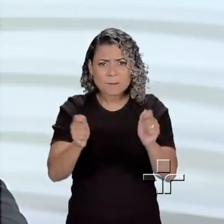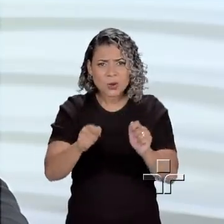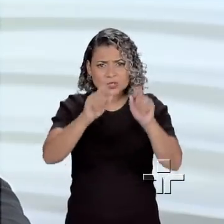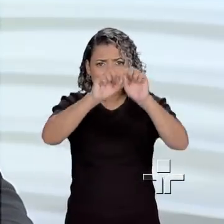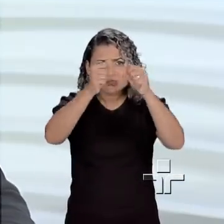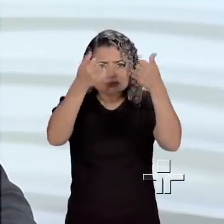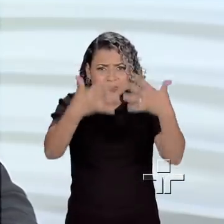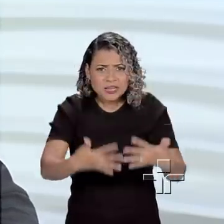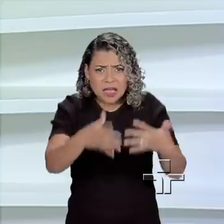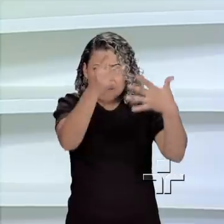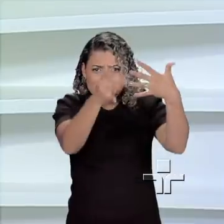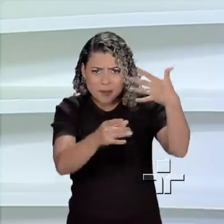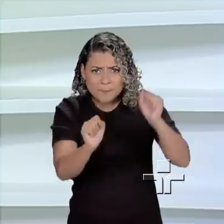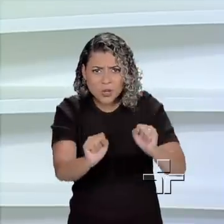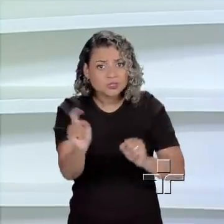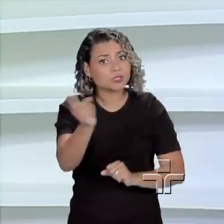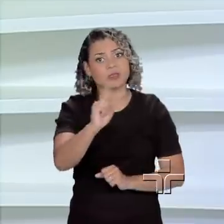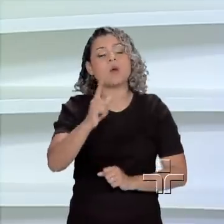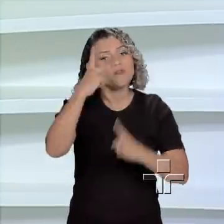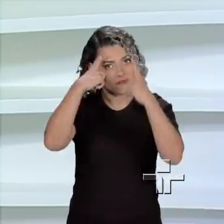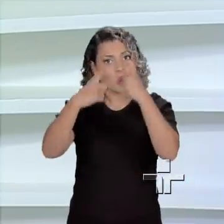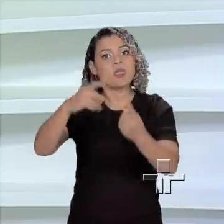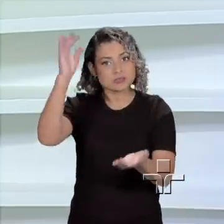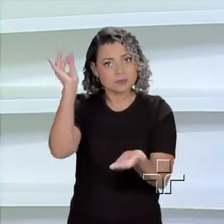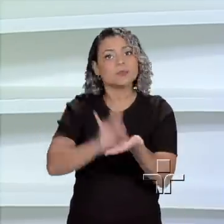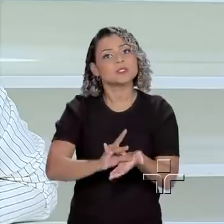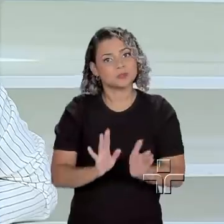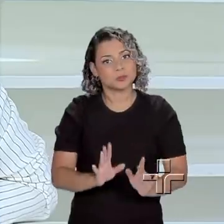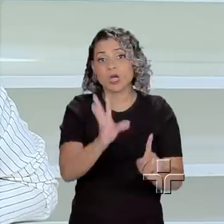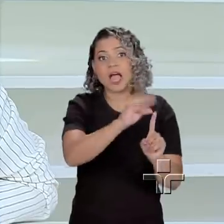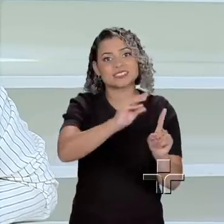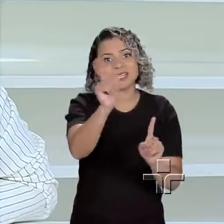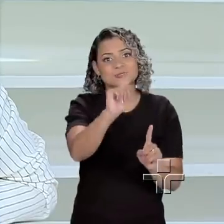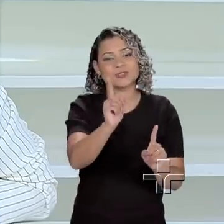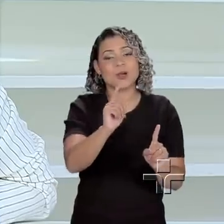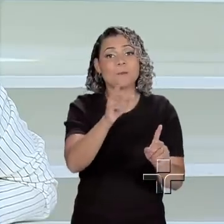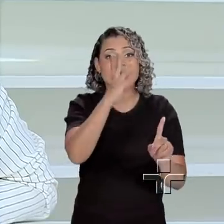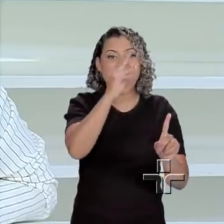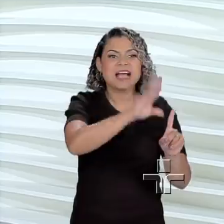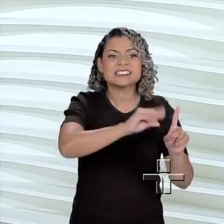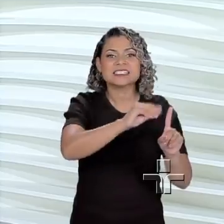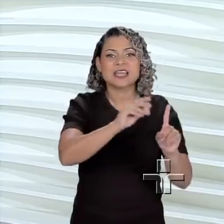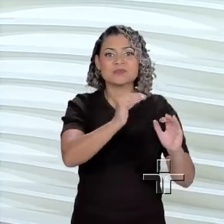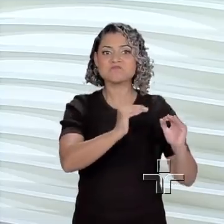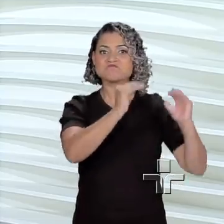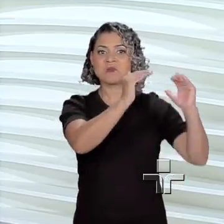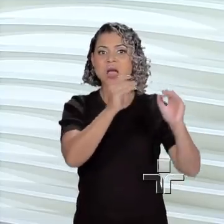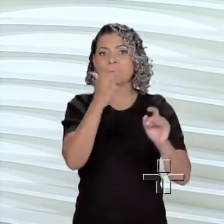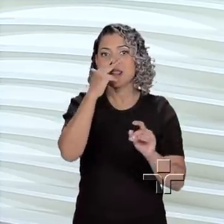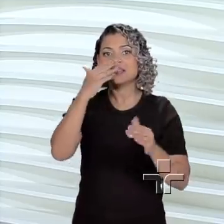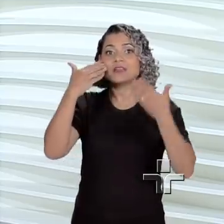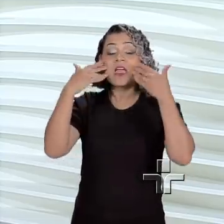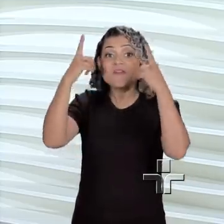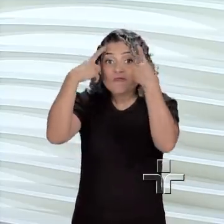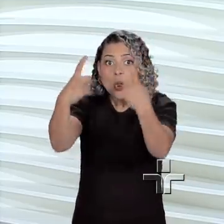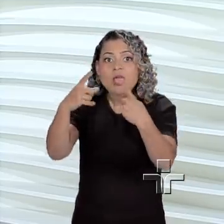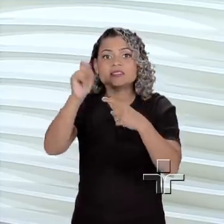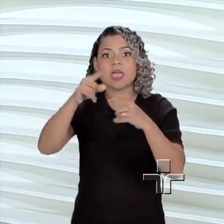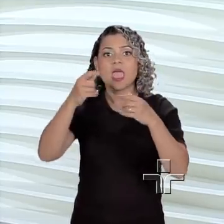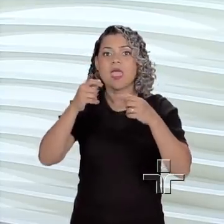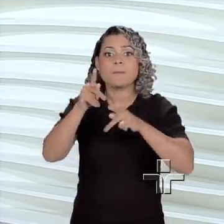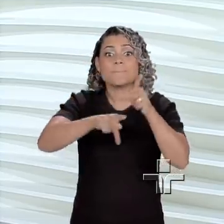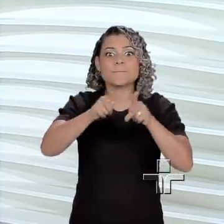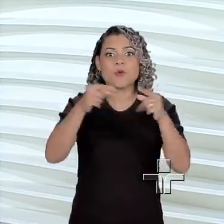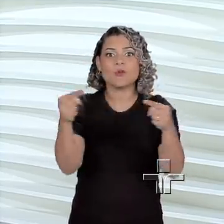lares brasileiros. É violência mesmo. É violência. Então, a primeira coisa que a gente, né, é como que você aborda. O Felipe quer fazer uma pergunta. Eu